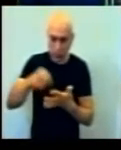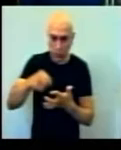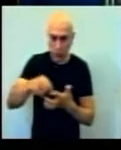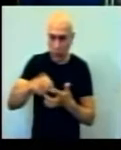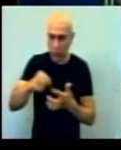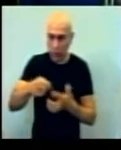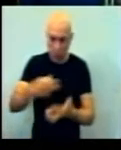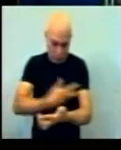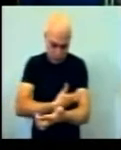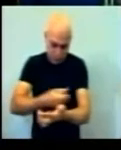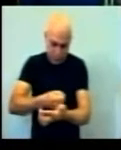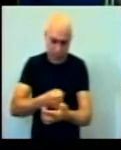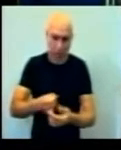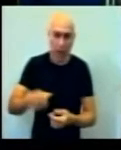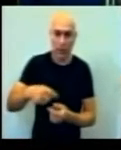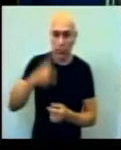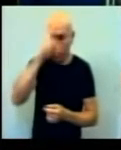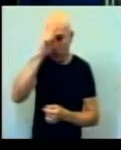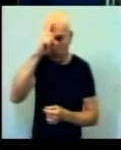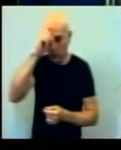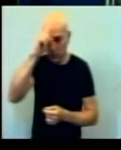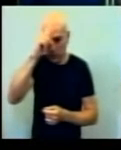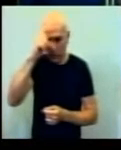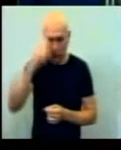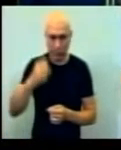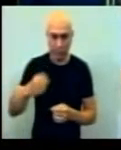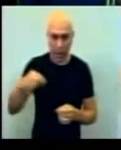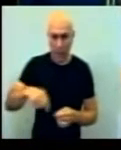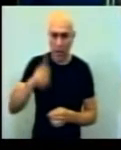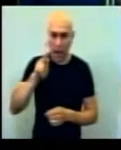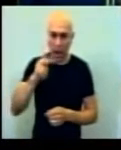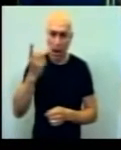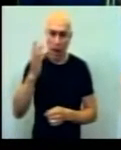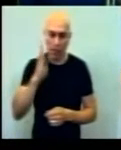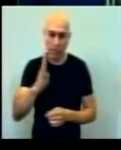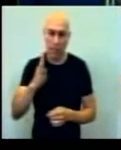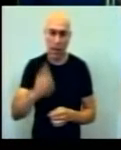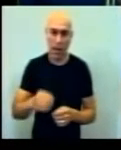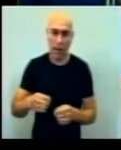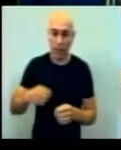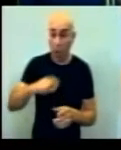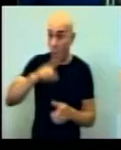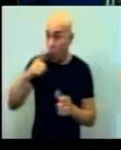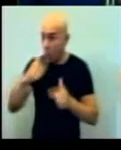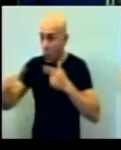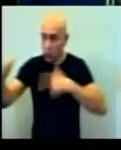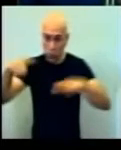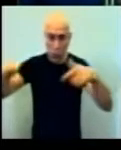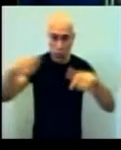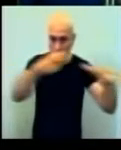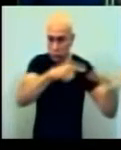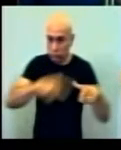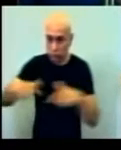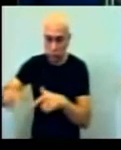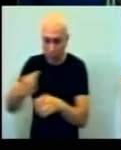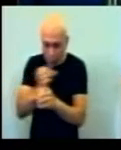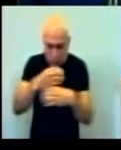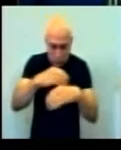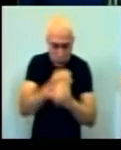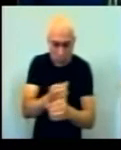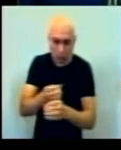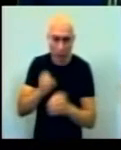Adolfo Lutz e do Hospital de Base, e planilhas de resultados, que os outros laboratórios, farmácias, que enviam para a